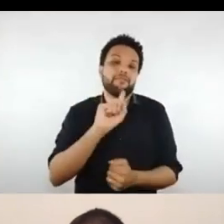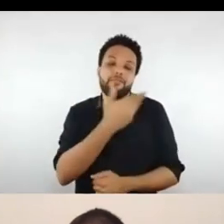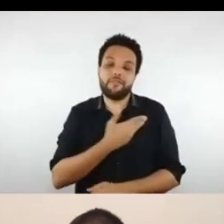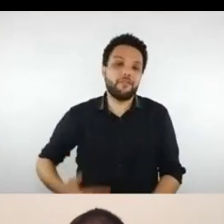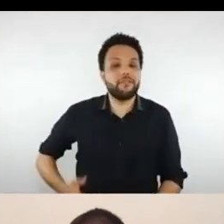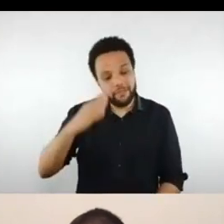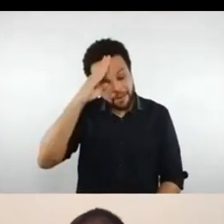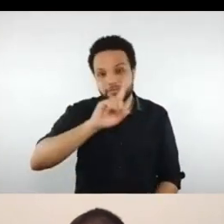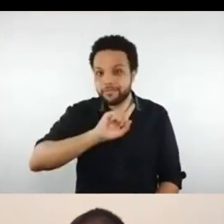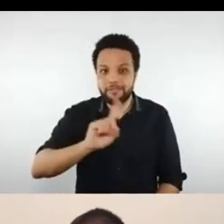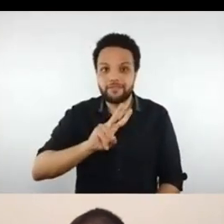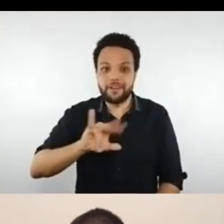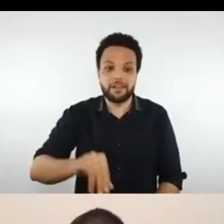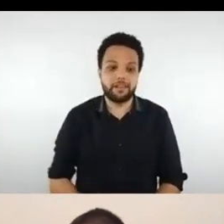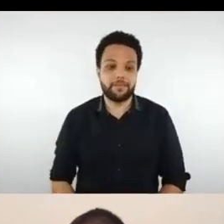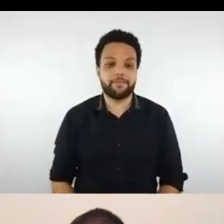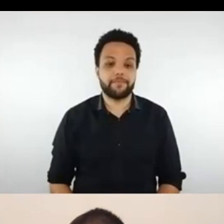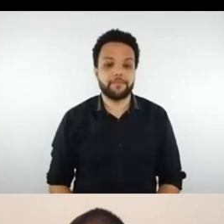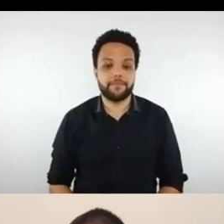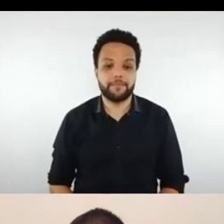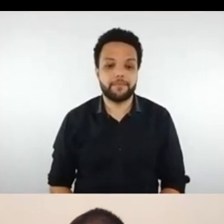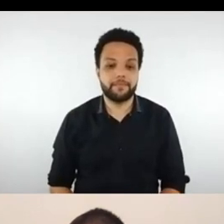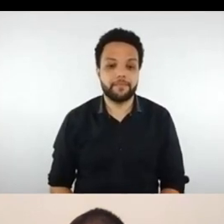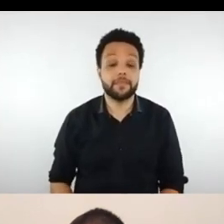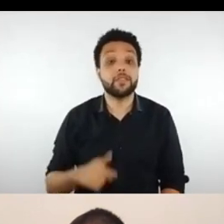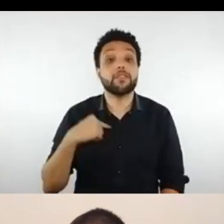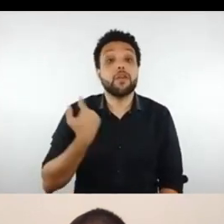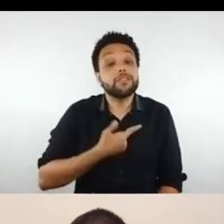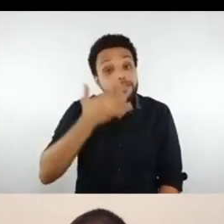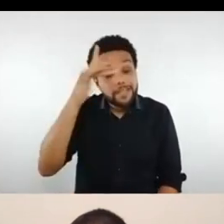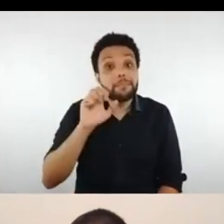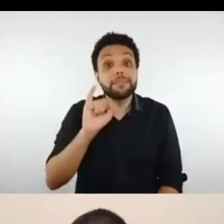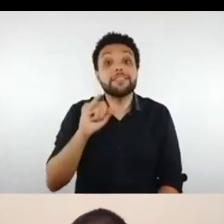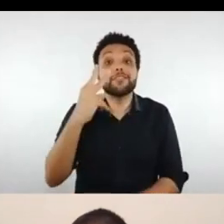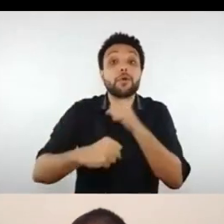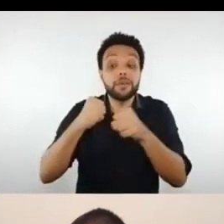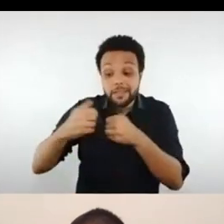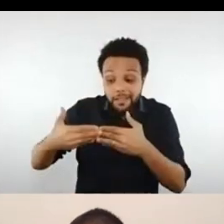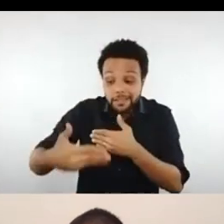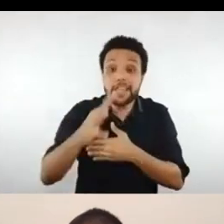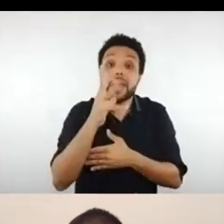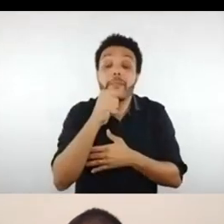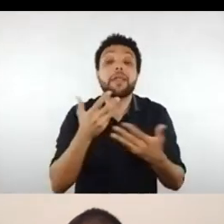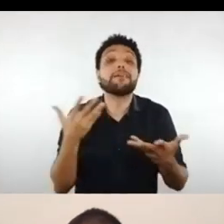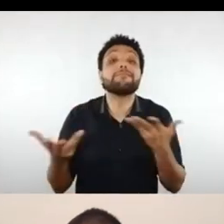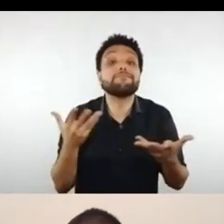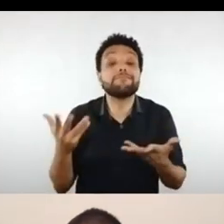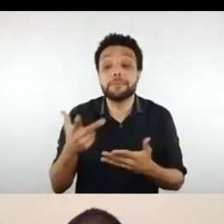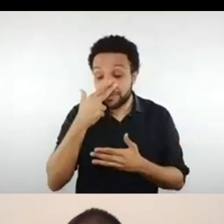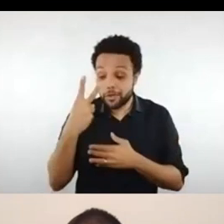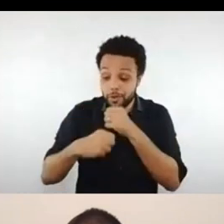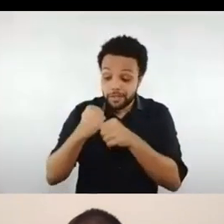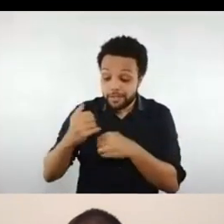não sabemos quanto tempo esses 2 anos vão demorar, né? Porque já parece uma